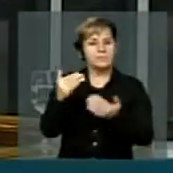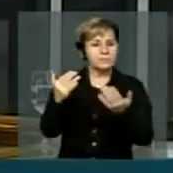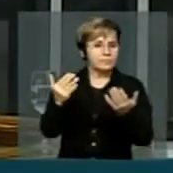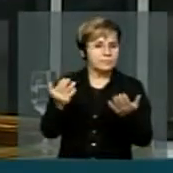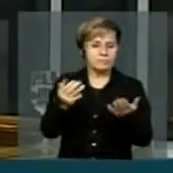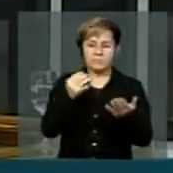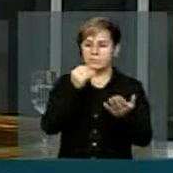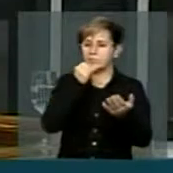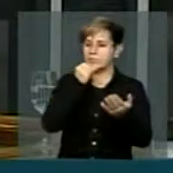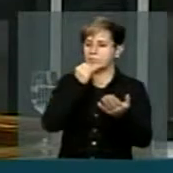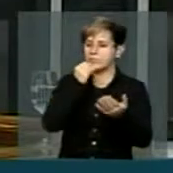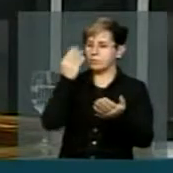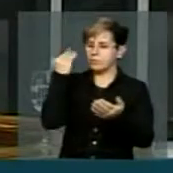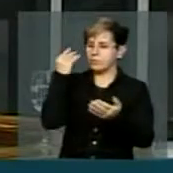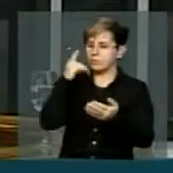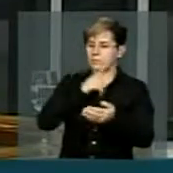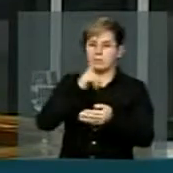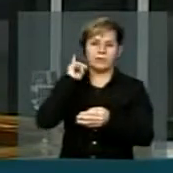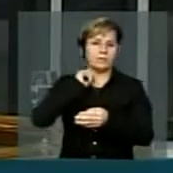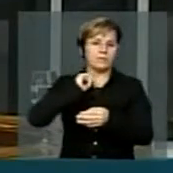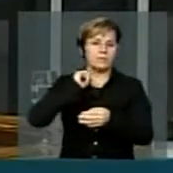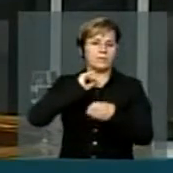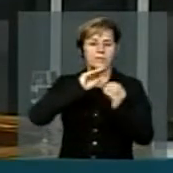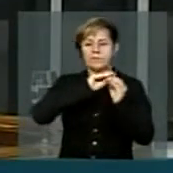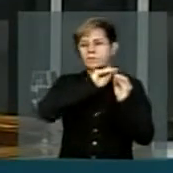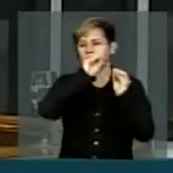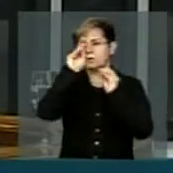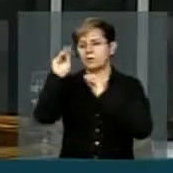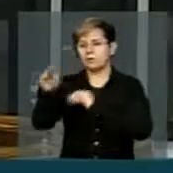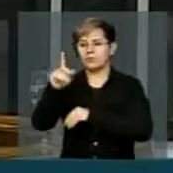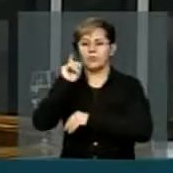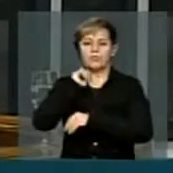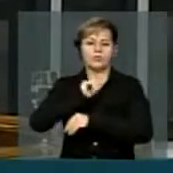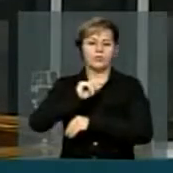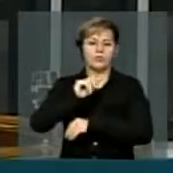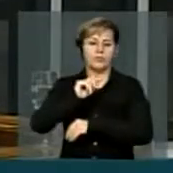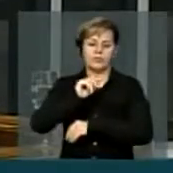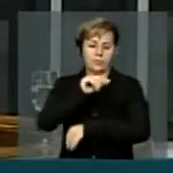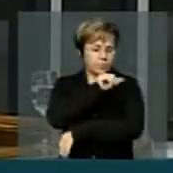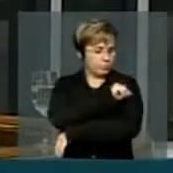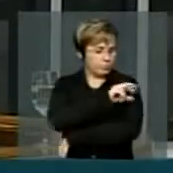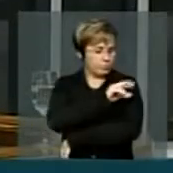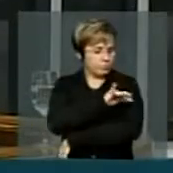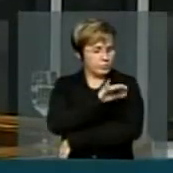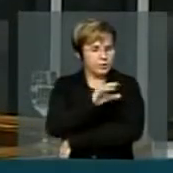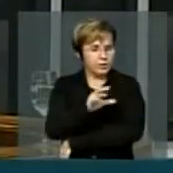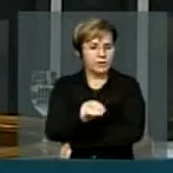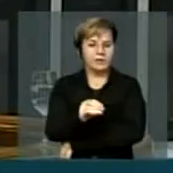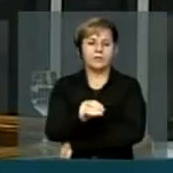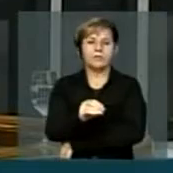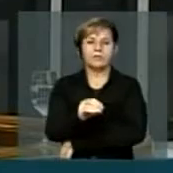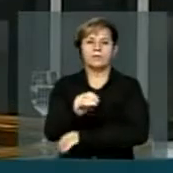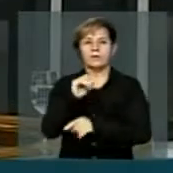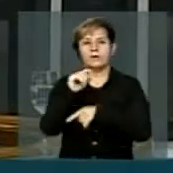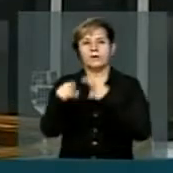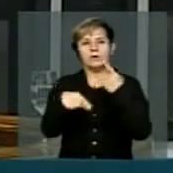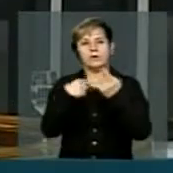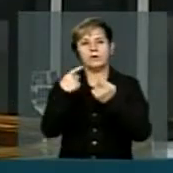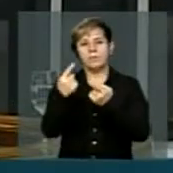Minas ele foi para o Rio, onde se notabilizou e acabou